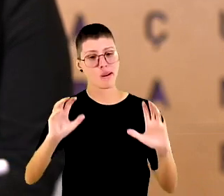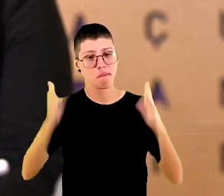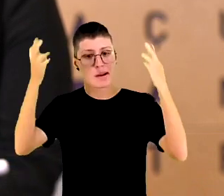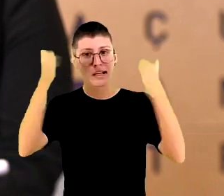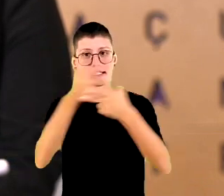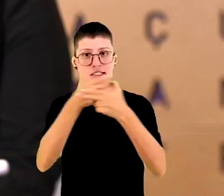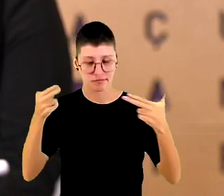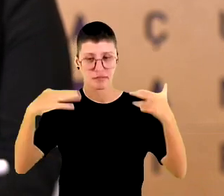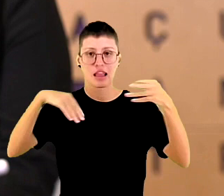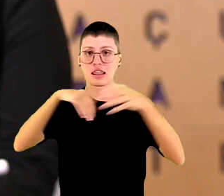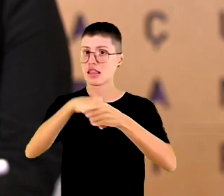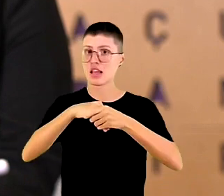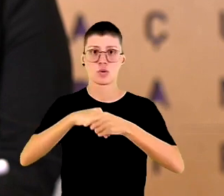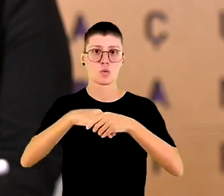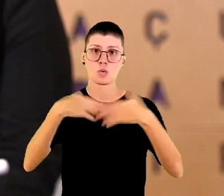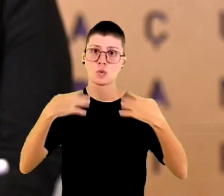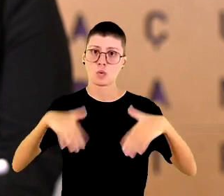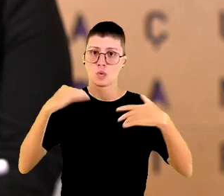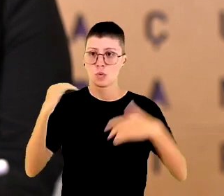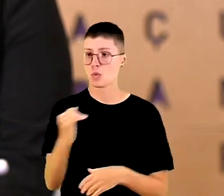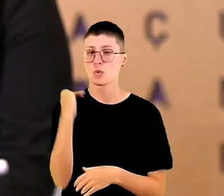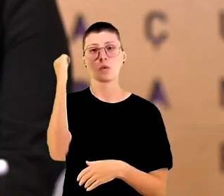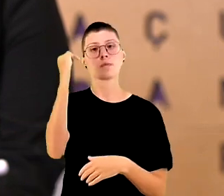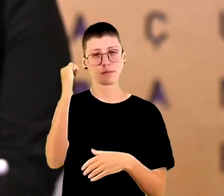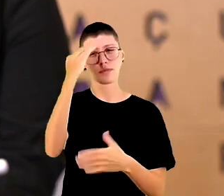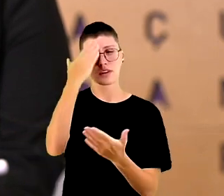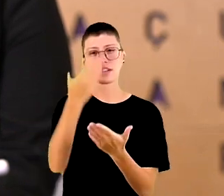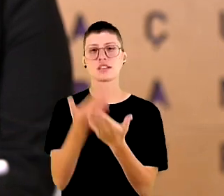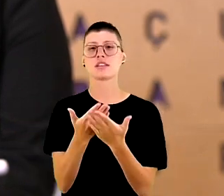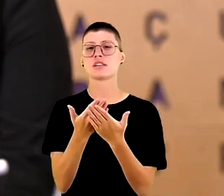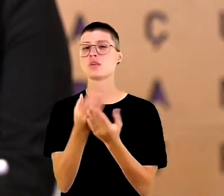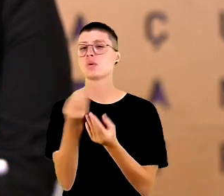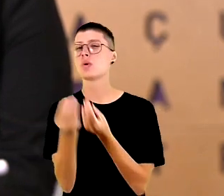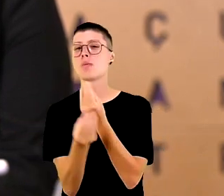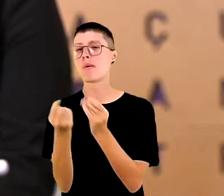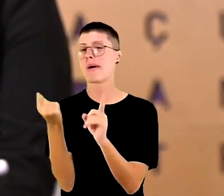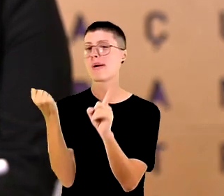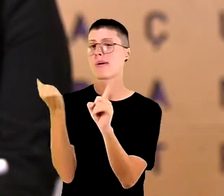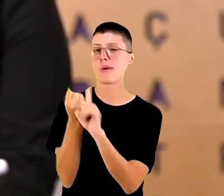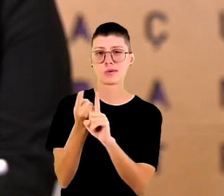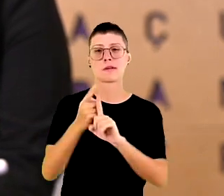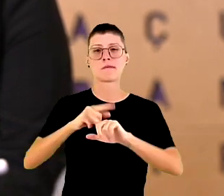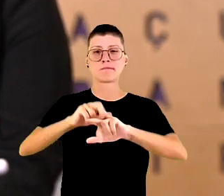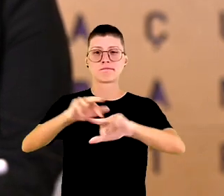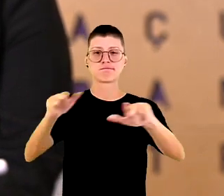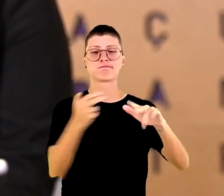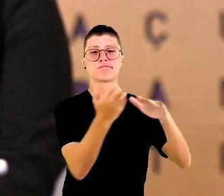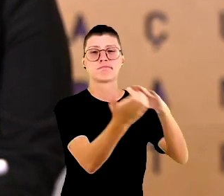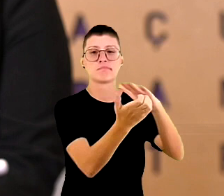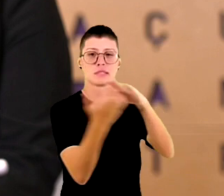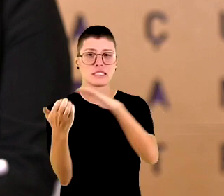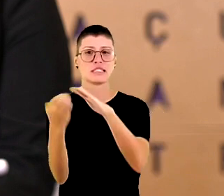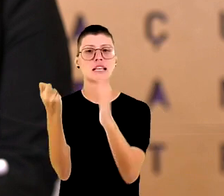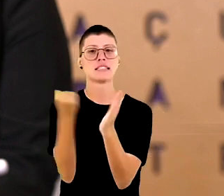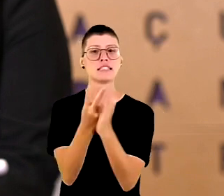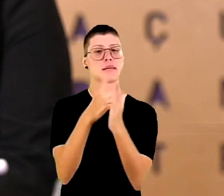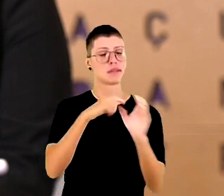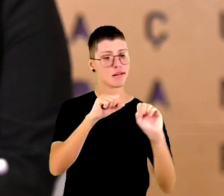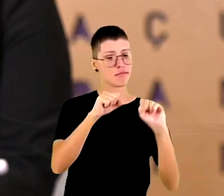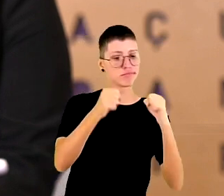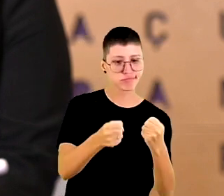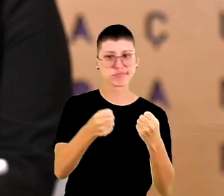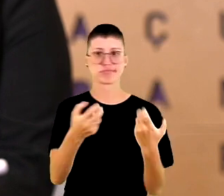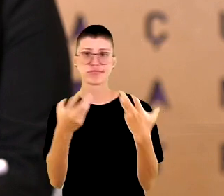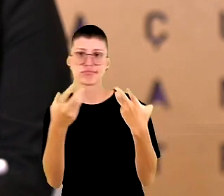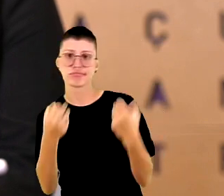é super relevante, né? Acho que a realidade que a gente encontra, com todas as empresas que a gente conversa, sempre tem os defensores lá dentro. Mas como a gente traz